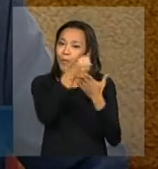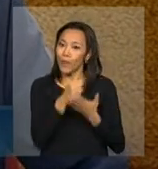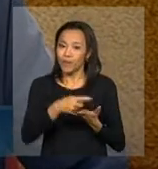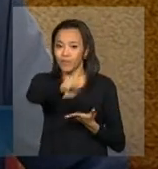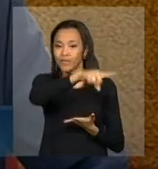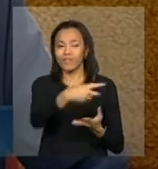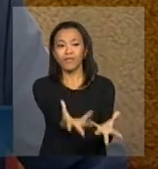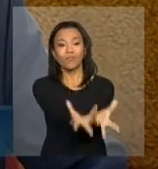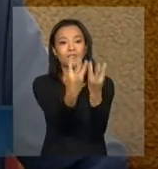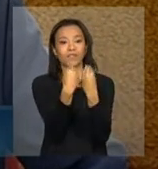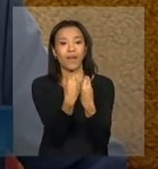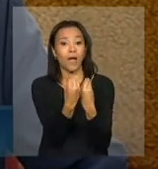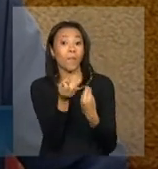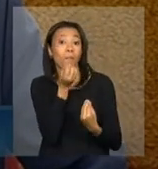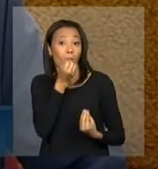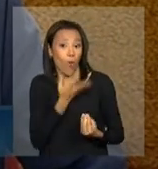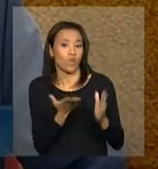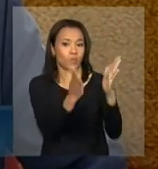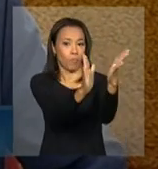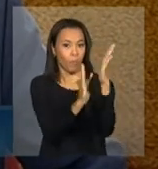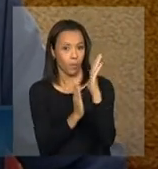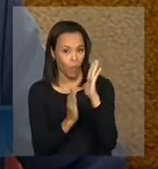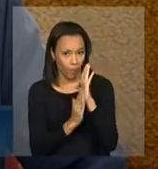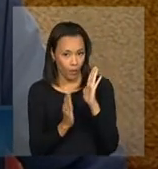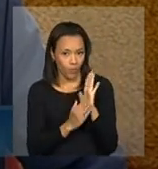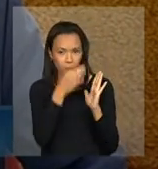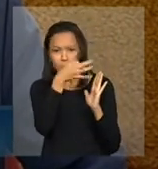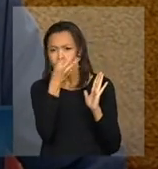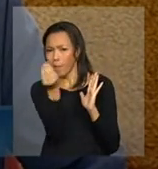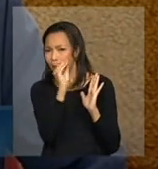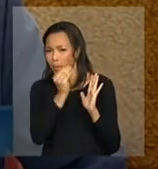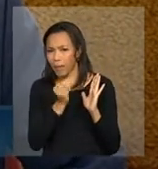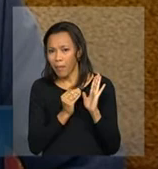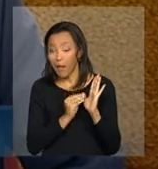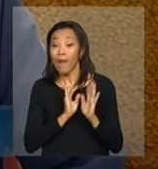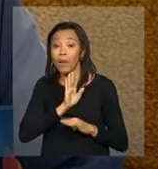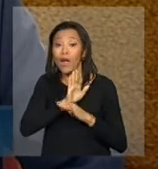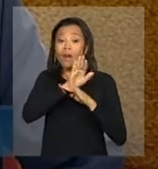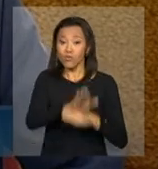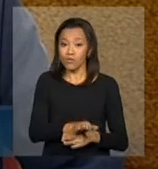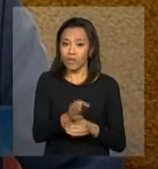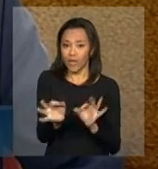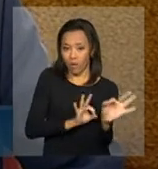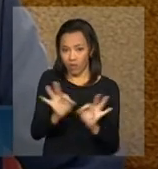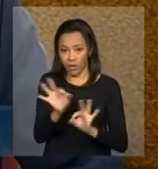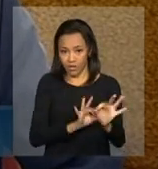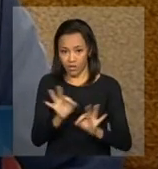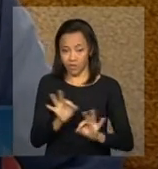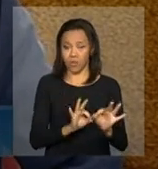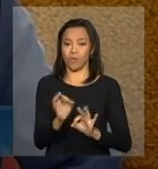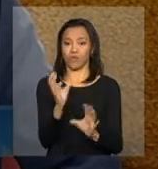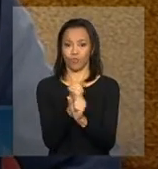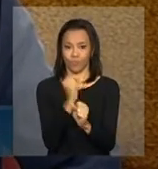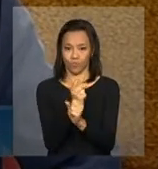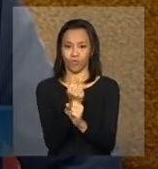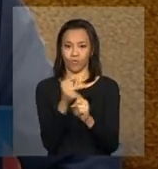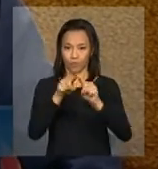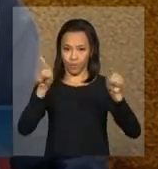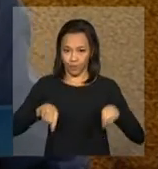boas propostas para serem analisadas nesse processo de construção do orçamento e também alguns lembretes